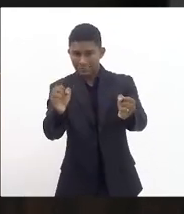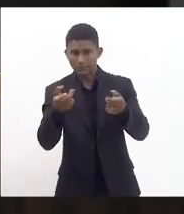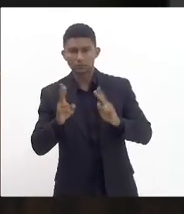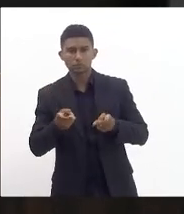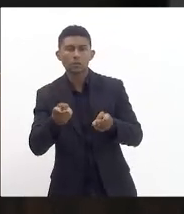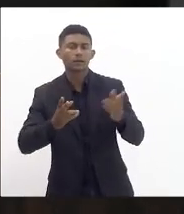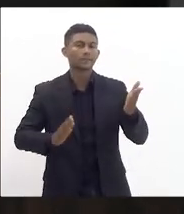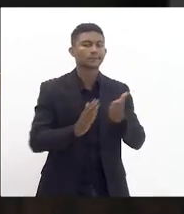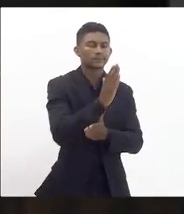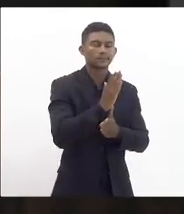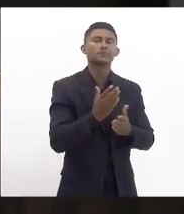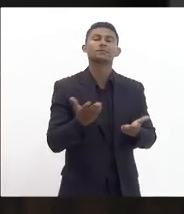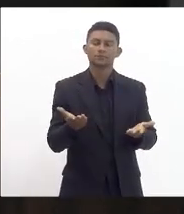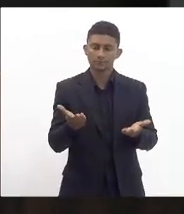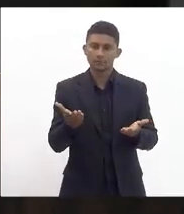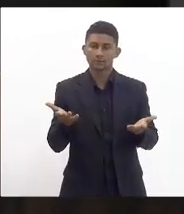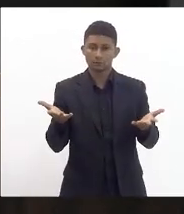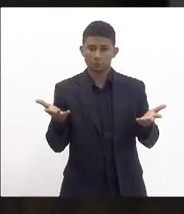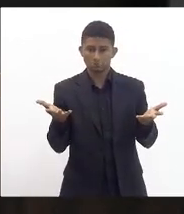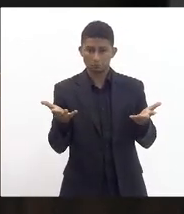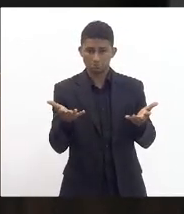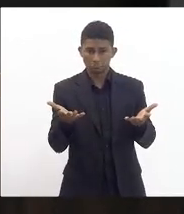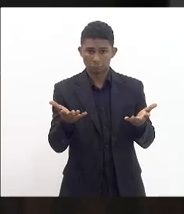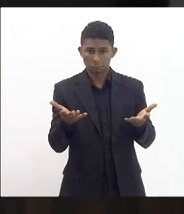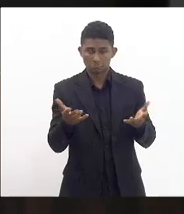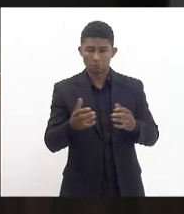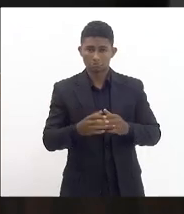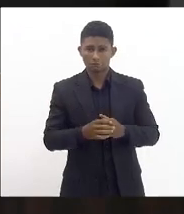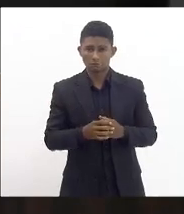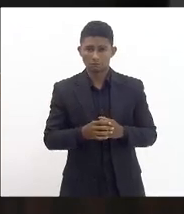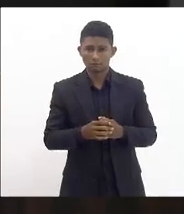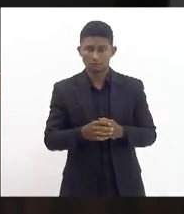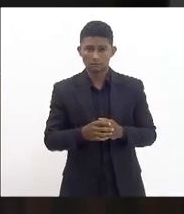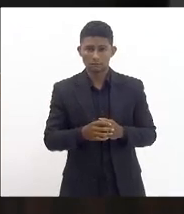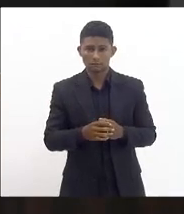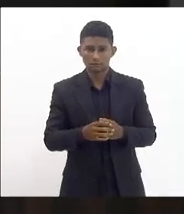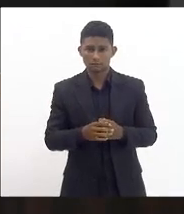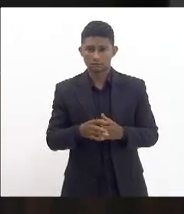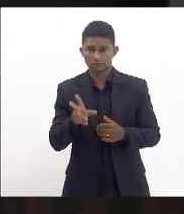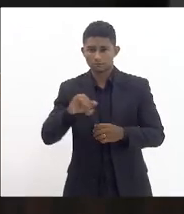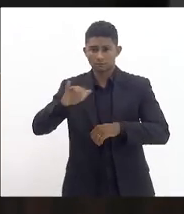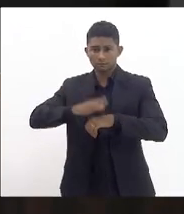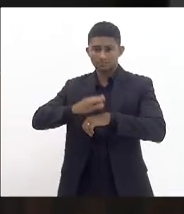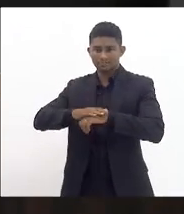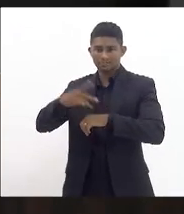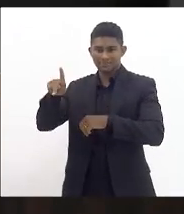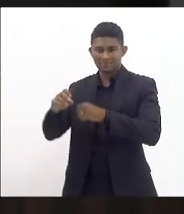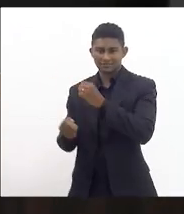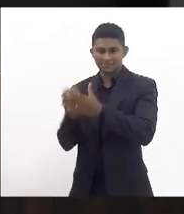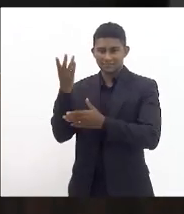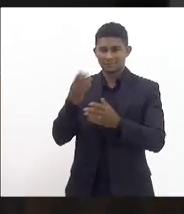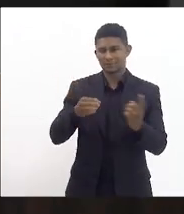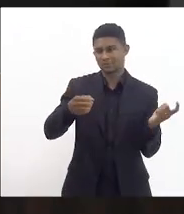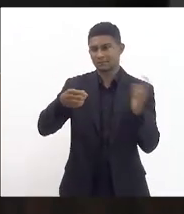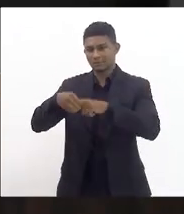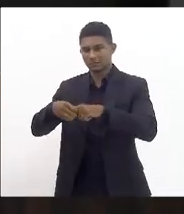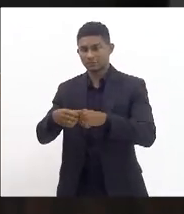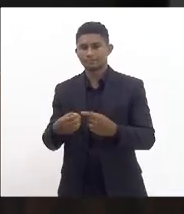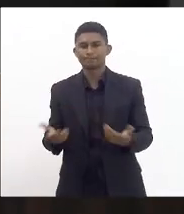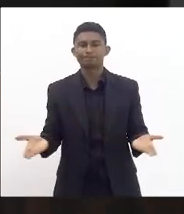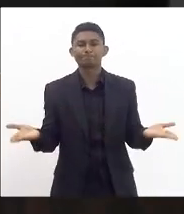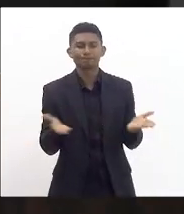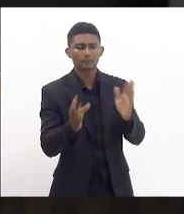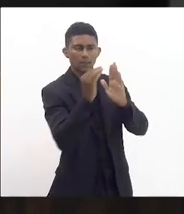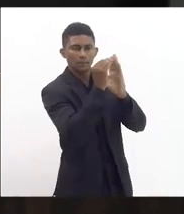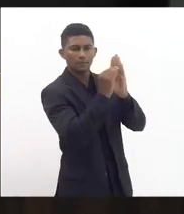estão. Aprovado, retorna ao autor para elaborar a indicação simples. Incluído na ordem do dia, de acordo